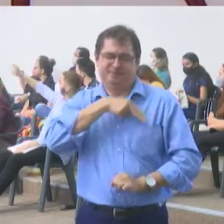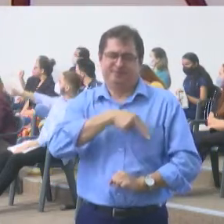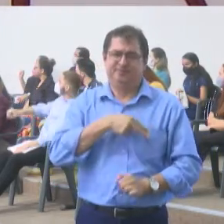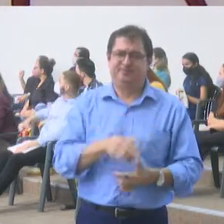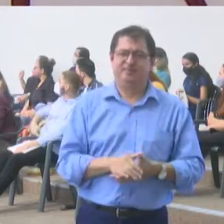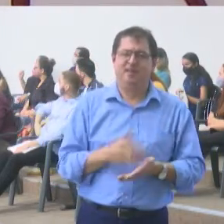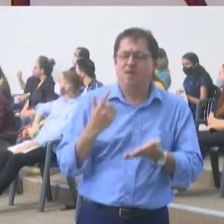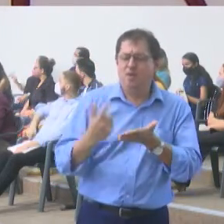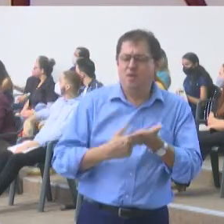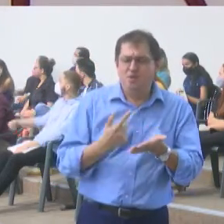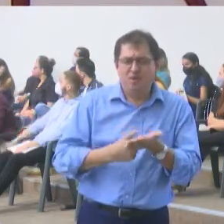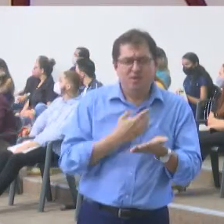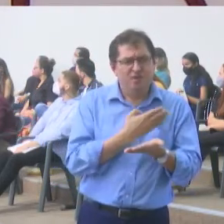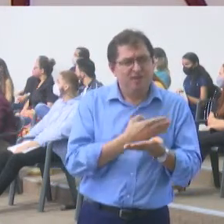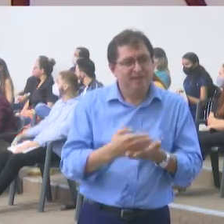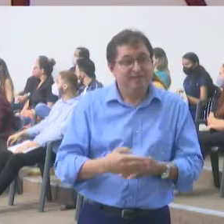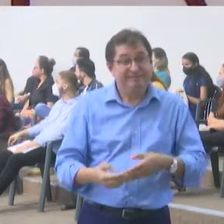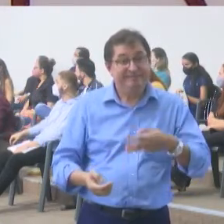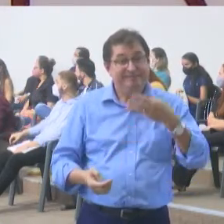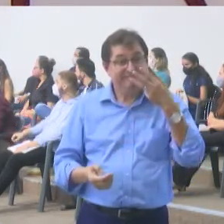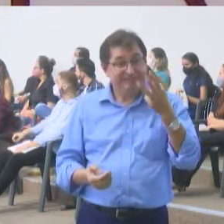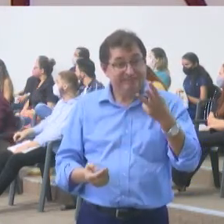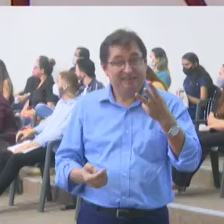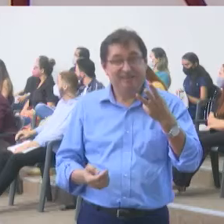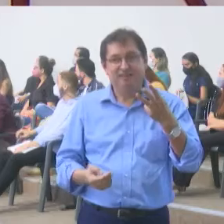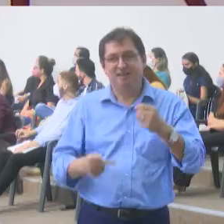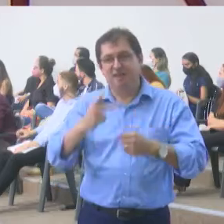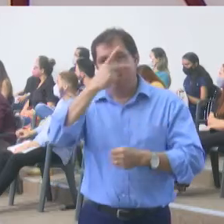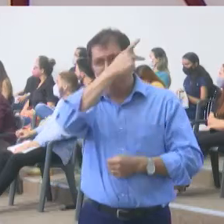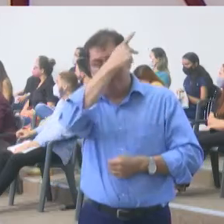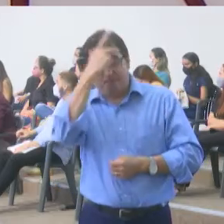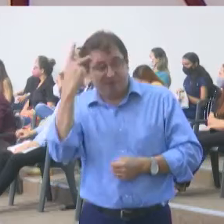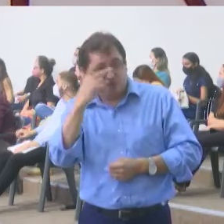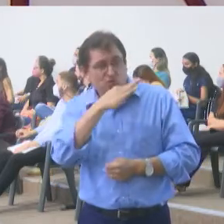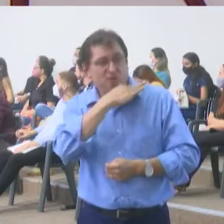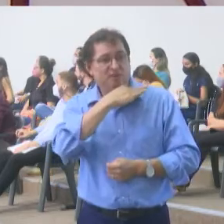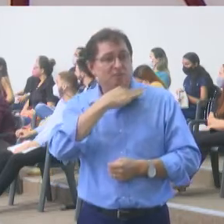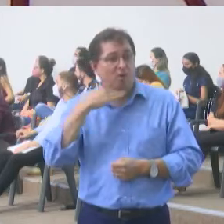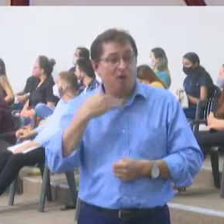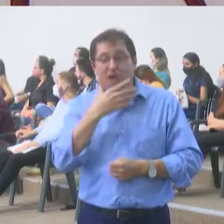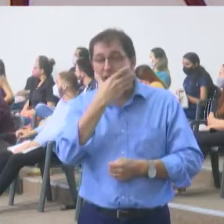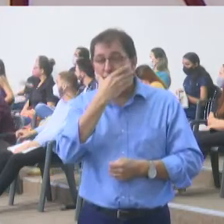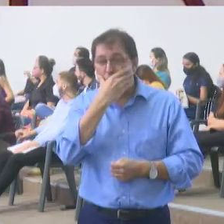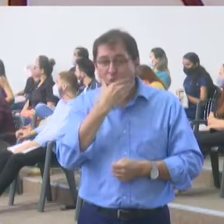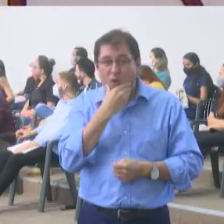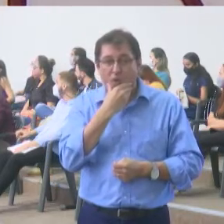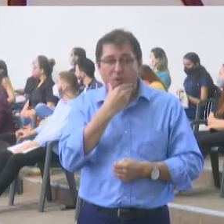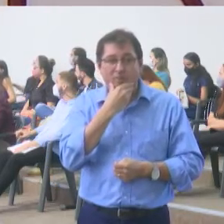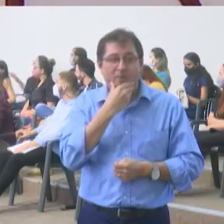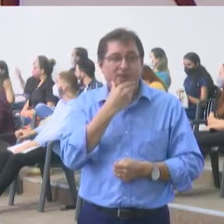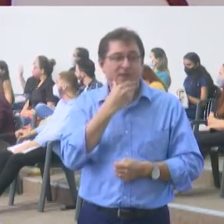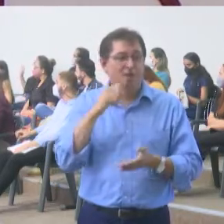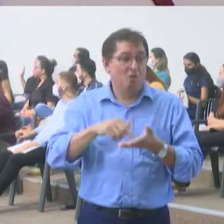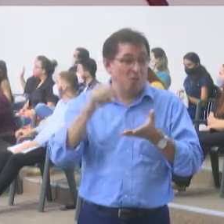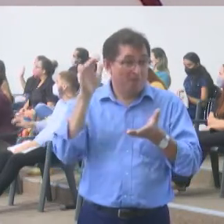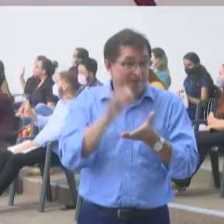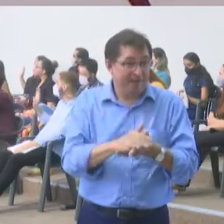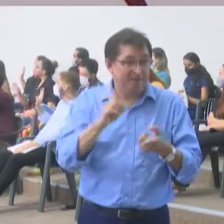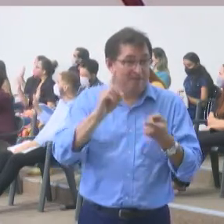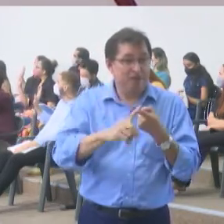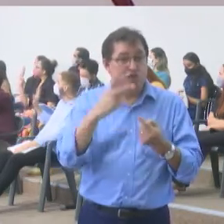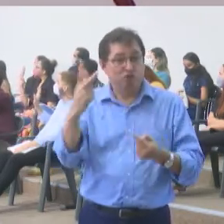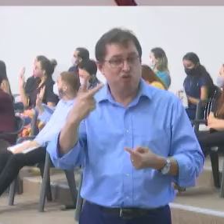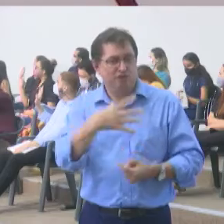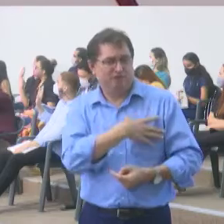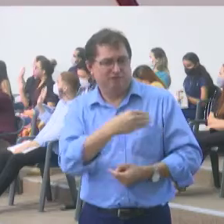livro começa com três funerais, tristeza e luto, mas termina com um casamento e com um nascimento, e com uma mulher